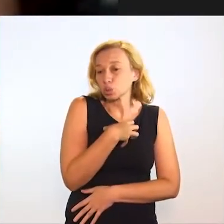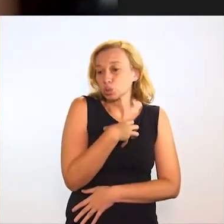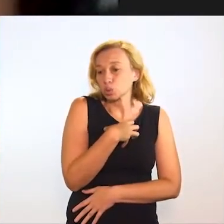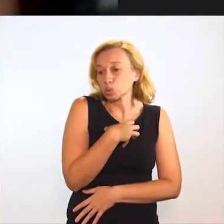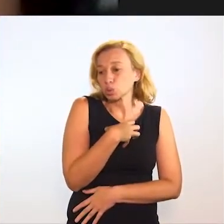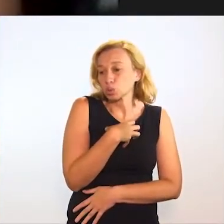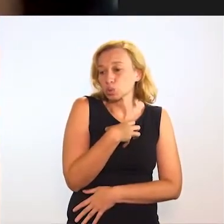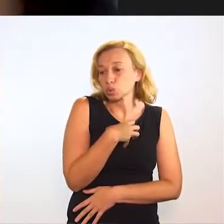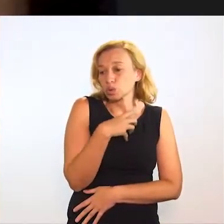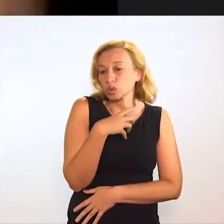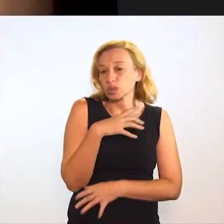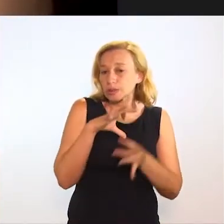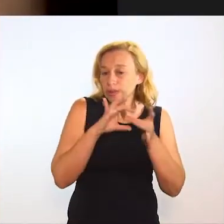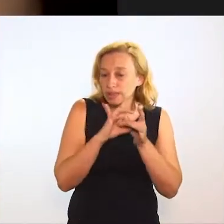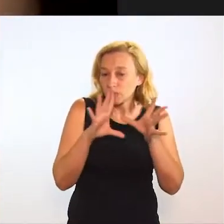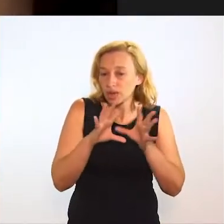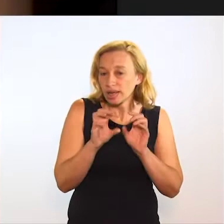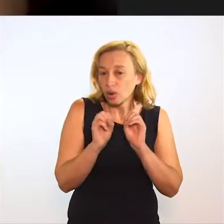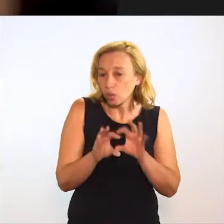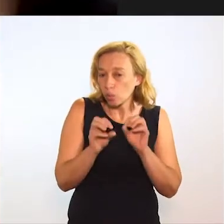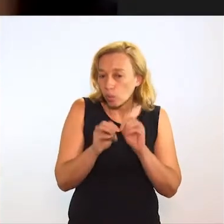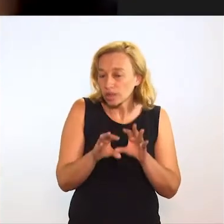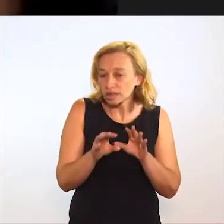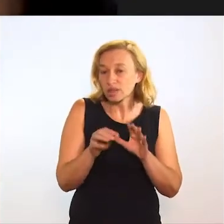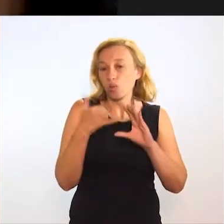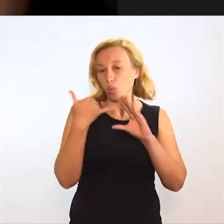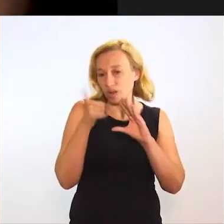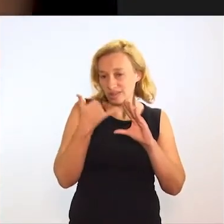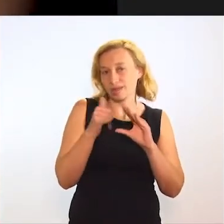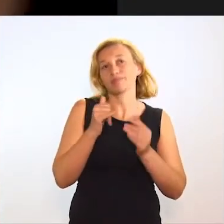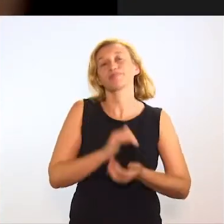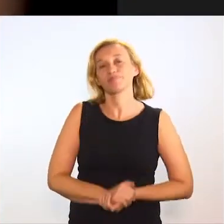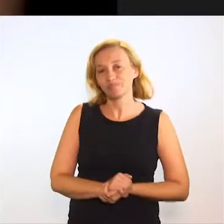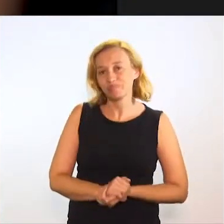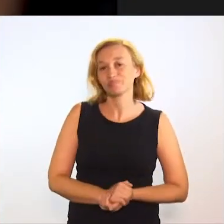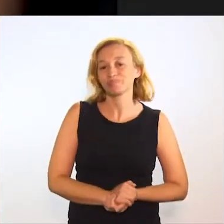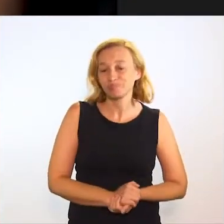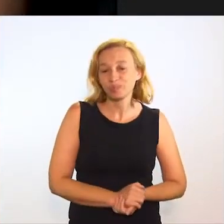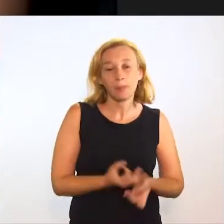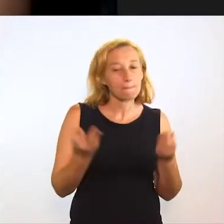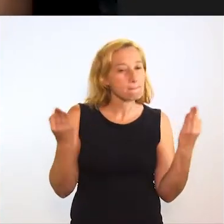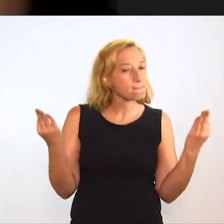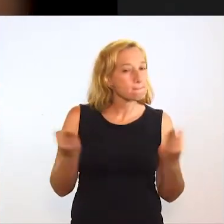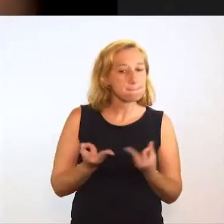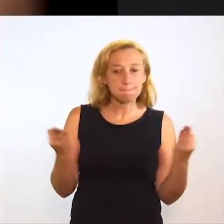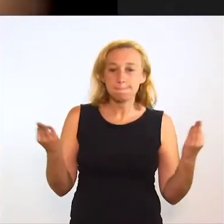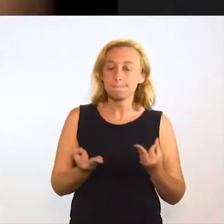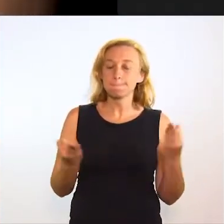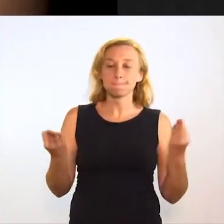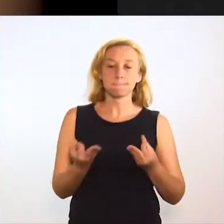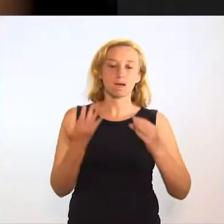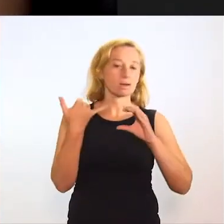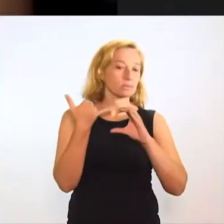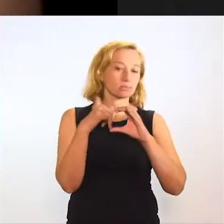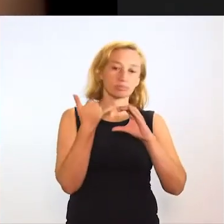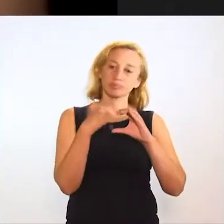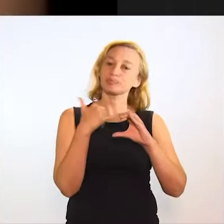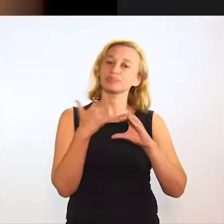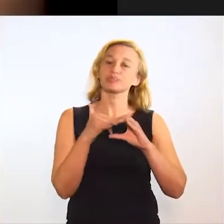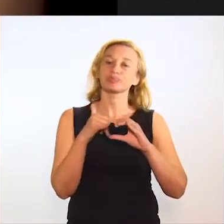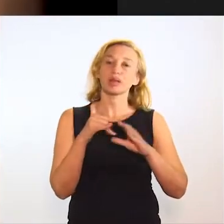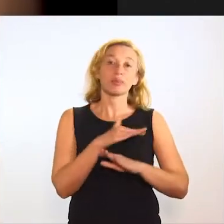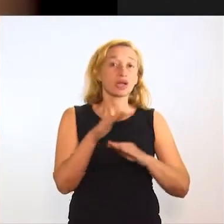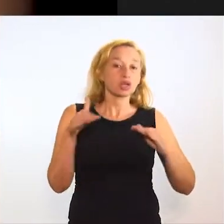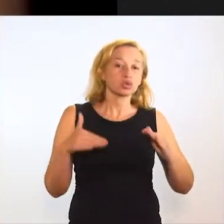sentido de democratizar mesmo o ensino, foi o WhatsApp, gente. Tem sido uma